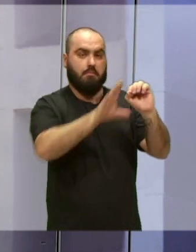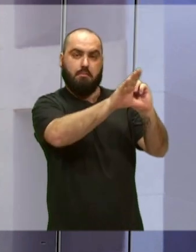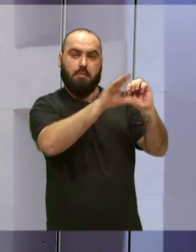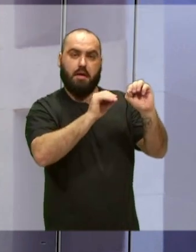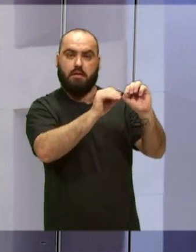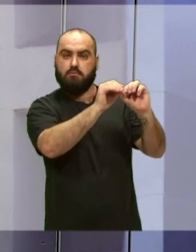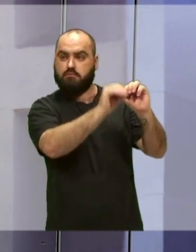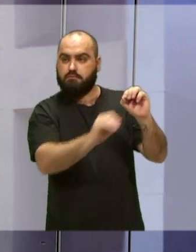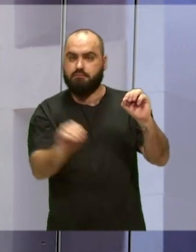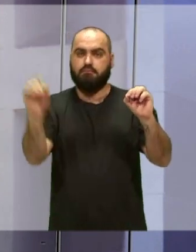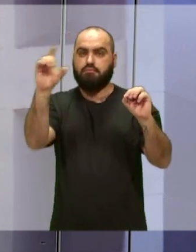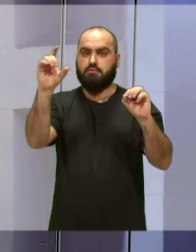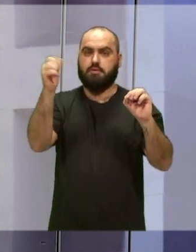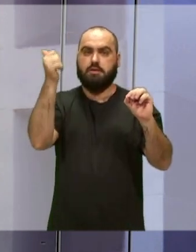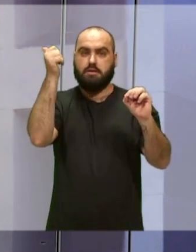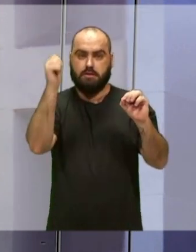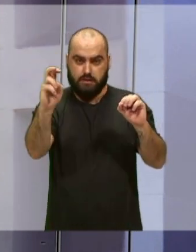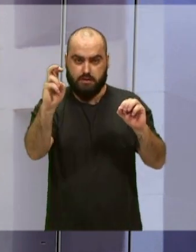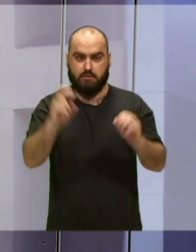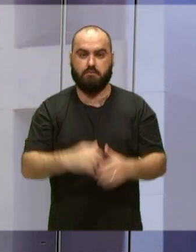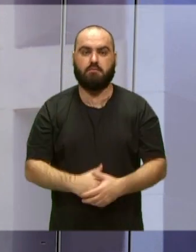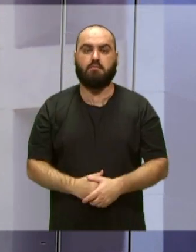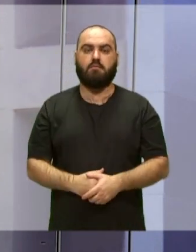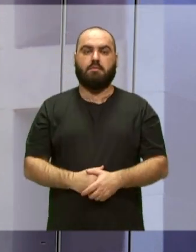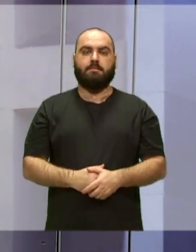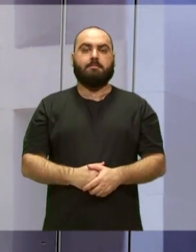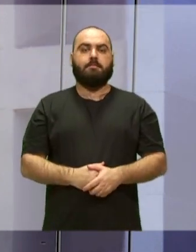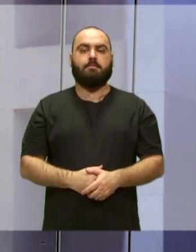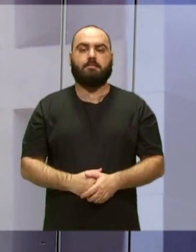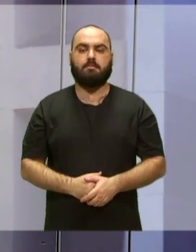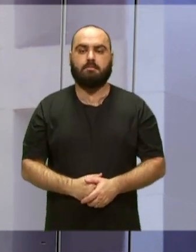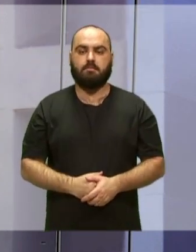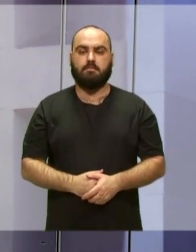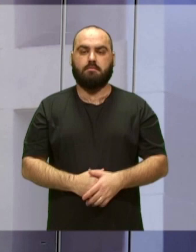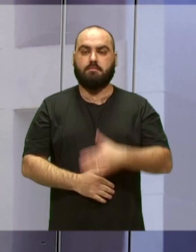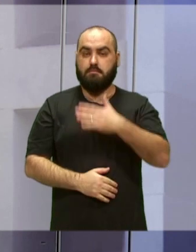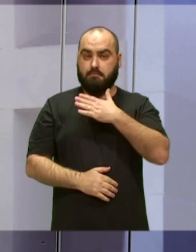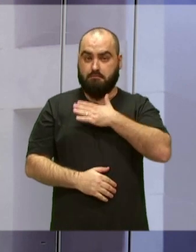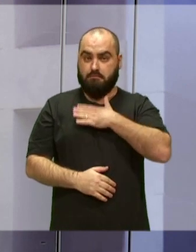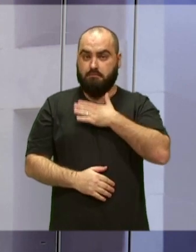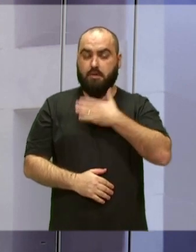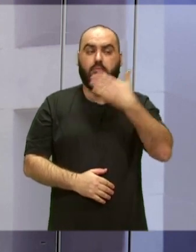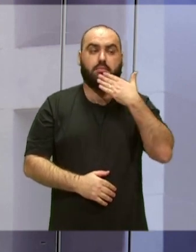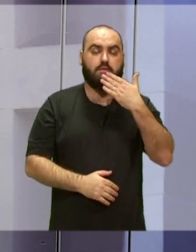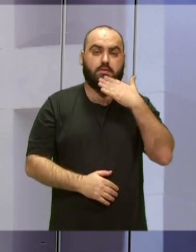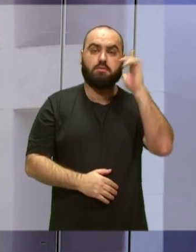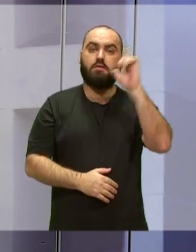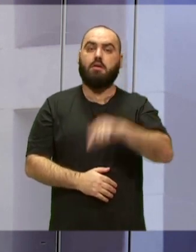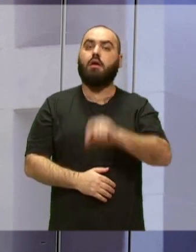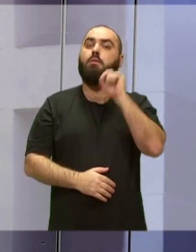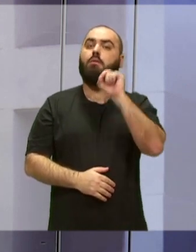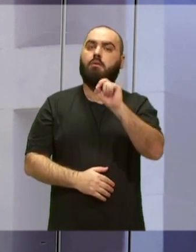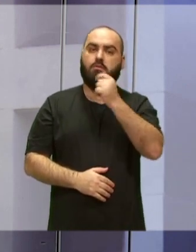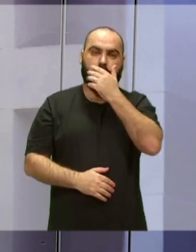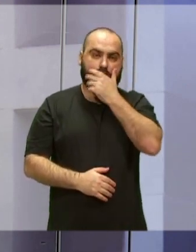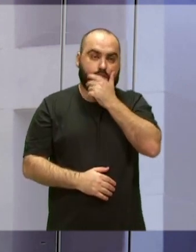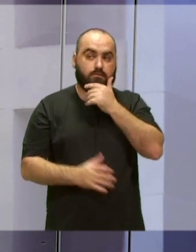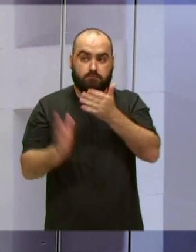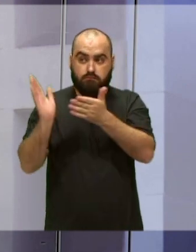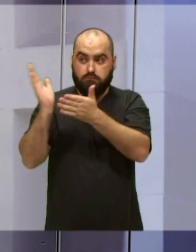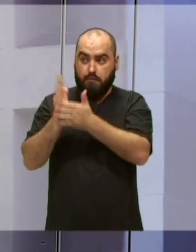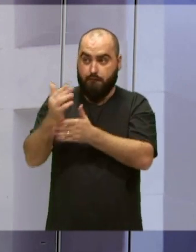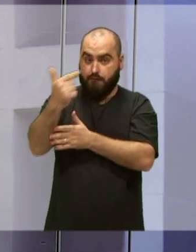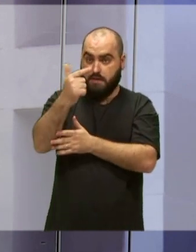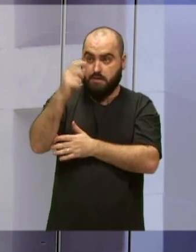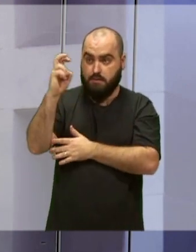15 em decreto o meu a minha emenda diz exatamente isso nós tiramos 25%